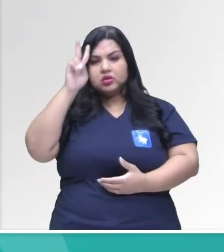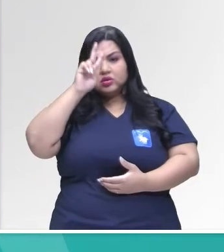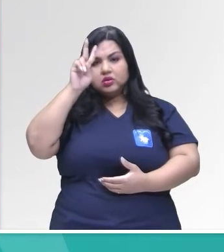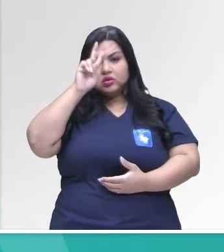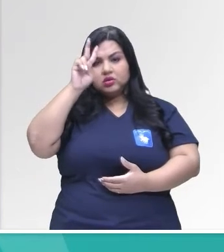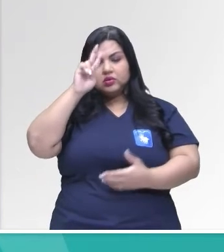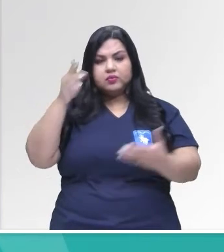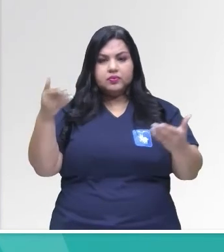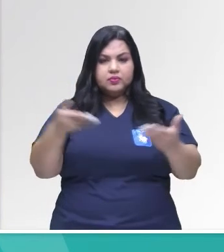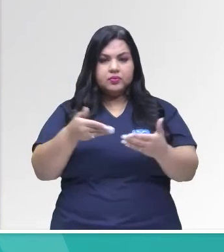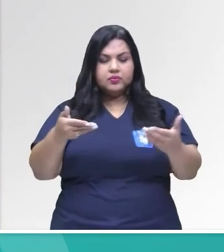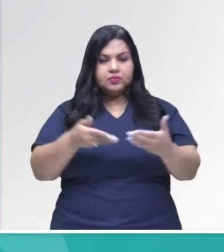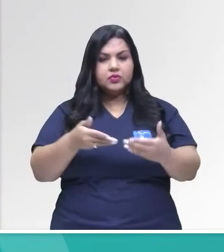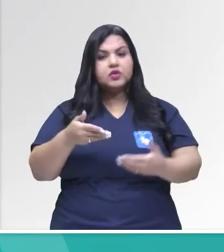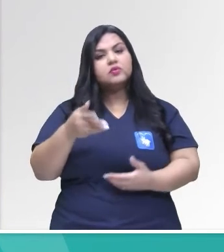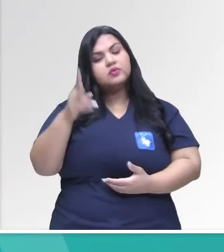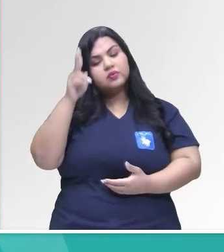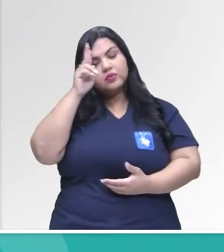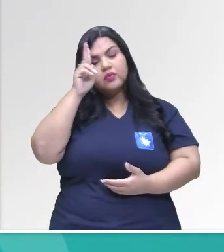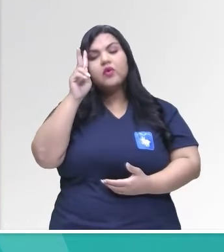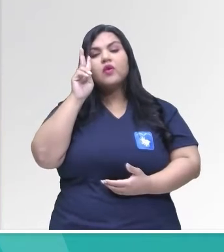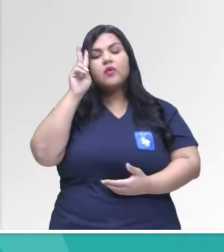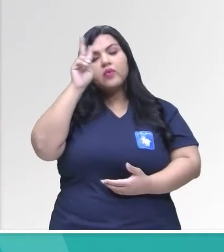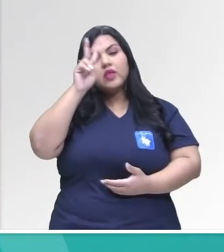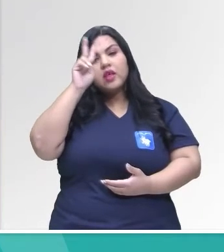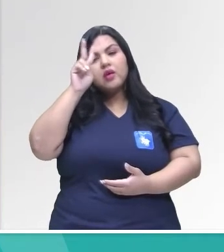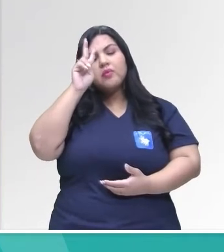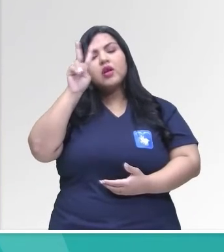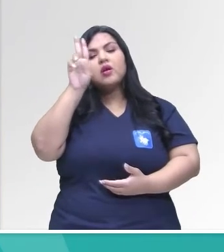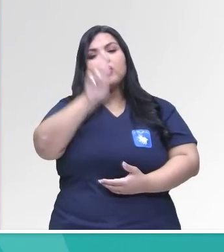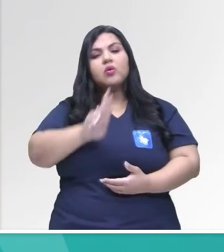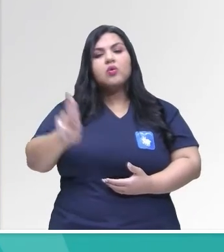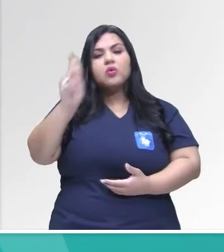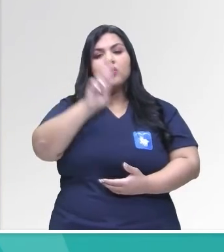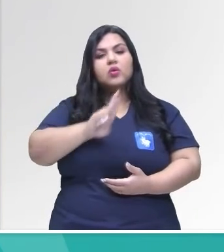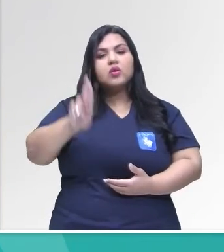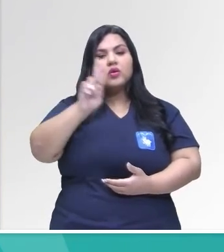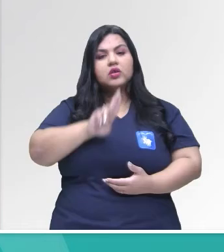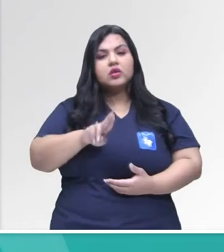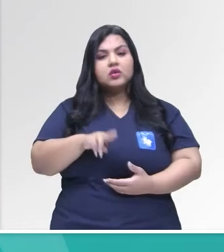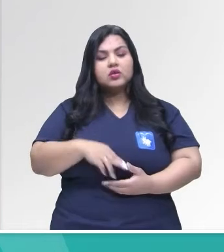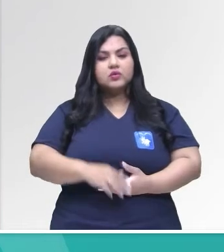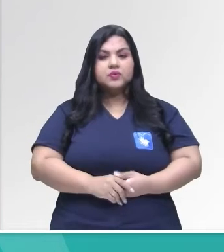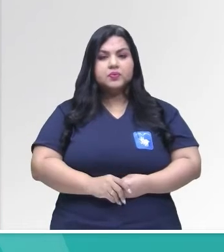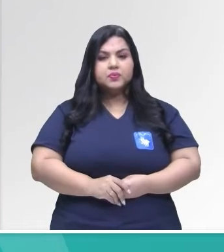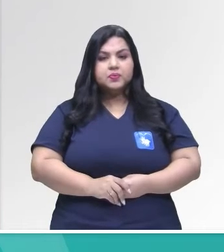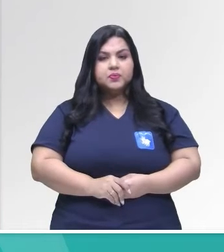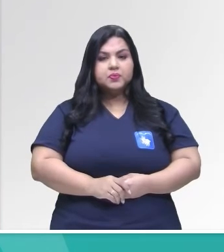comigo agora. Vamos rever aqui um pouco sobre o uso do were. Let's go.